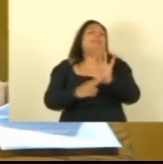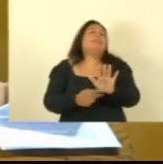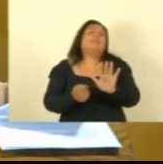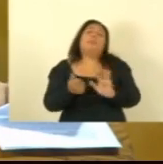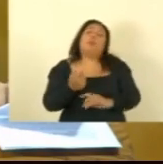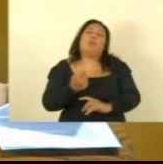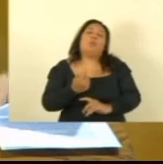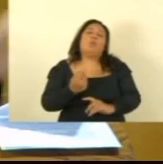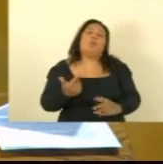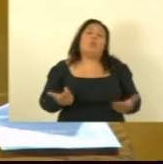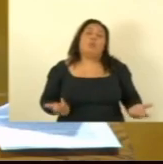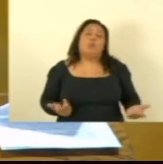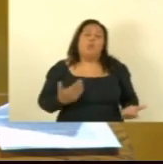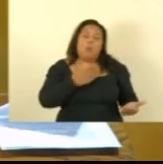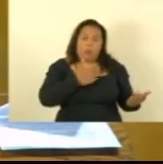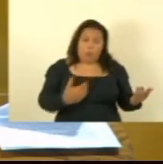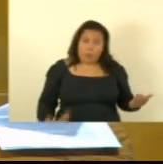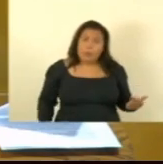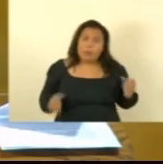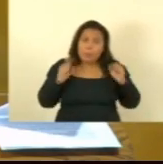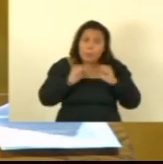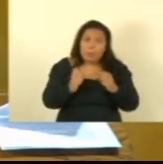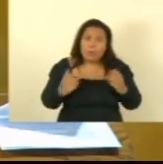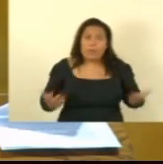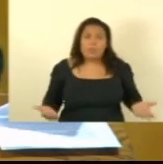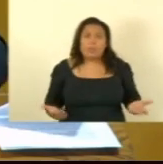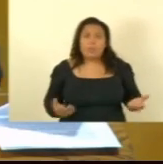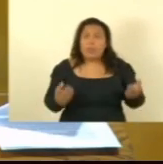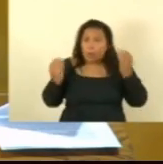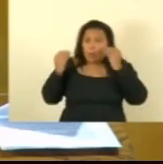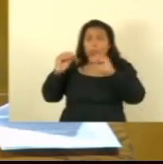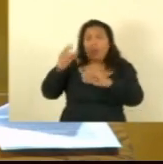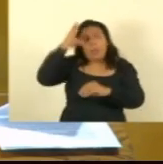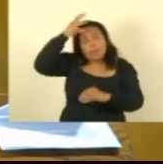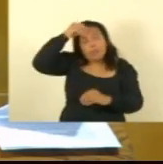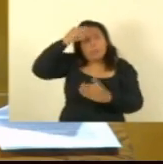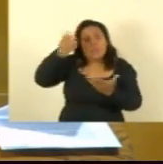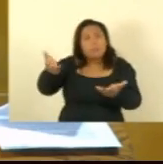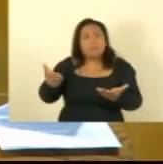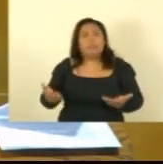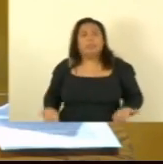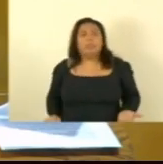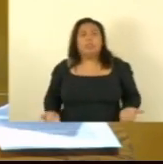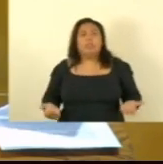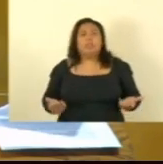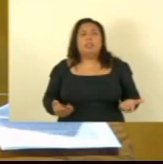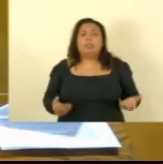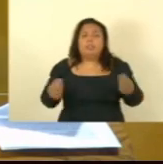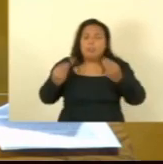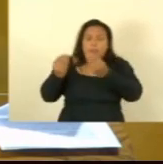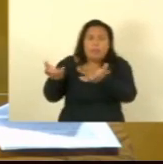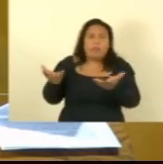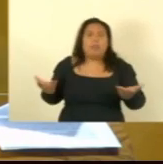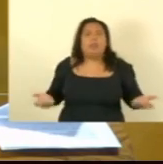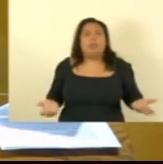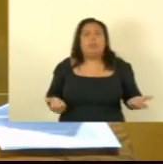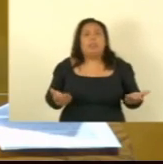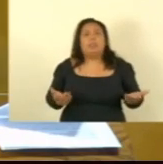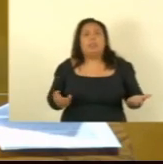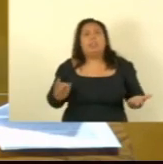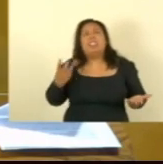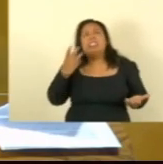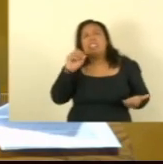pouco. O governo pode, coloca lá, Renato, vai lá e bota lá,